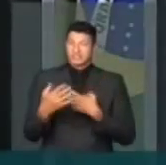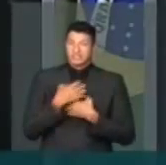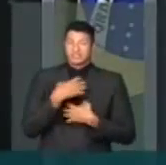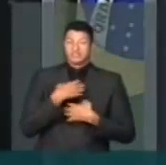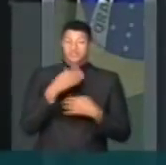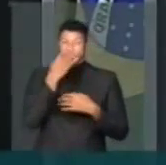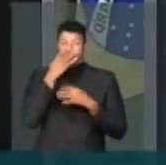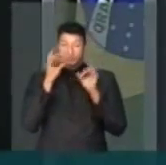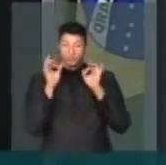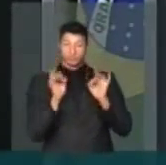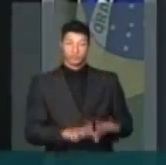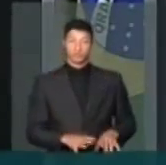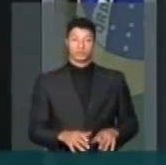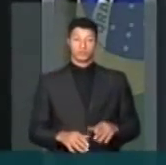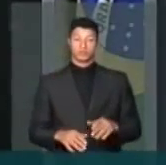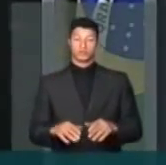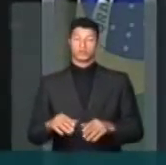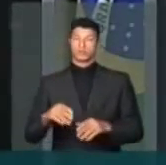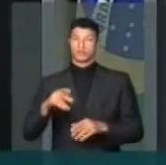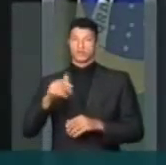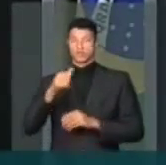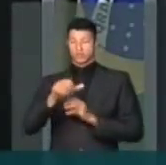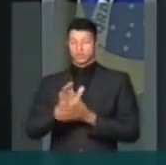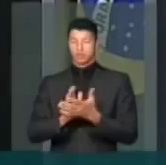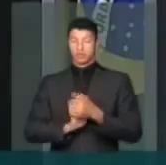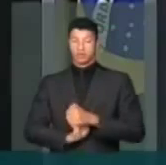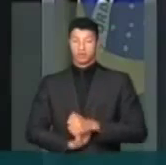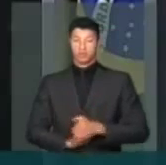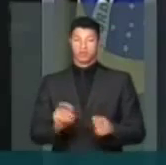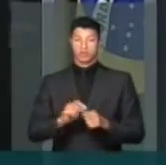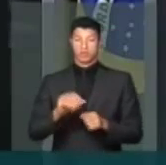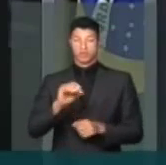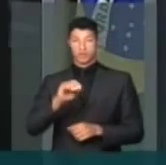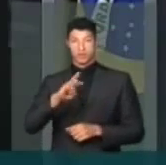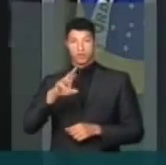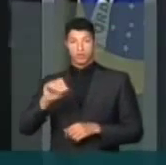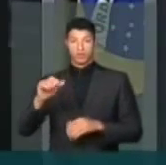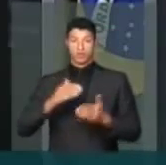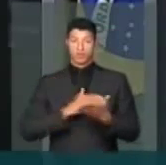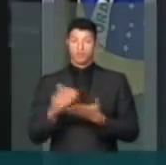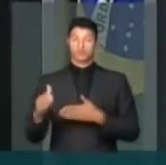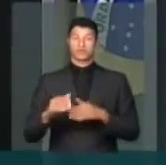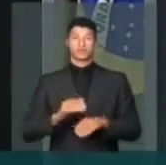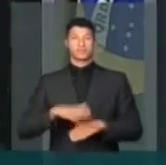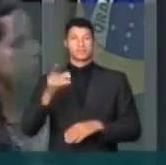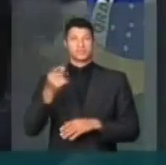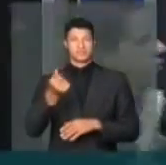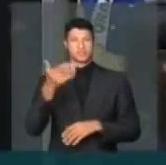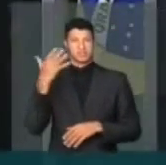o abandono da mãe do PAC, fazendo com que obras se tornem mais